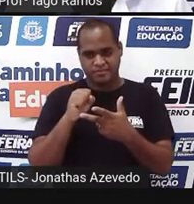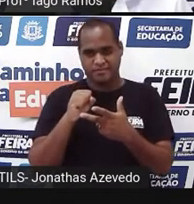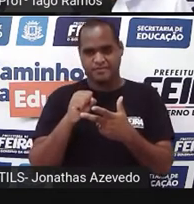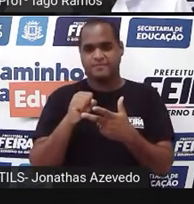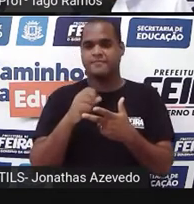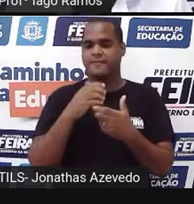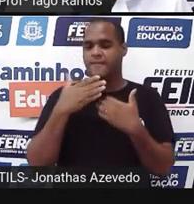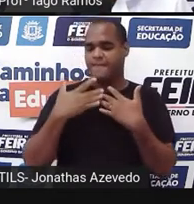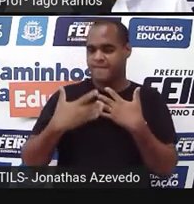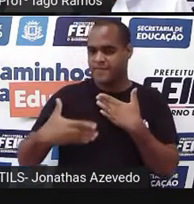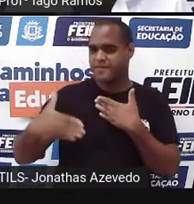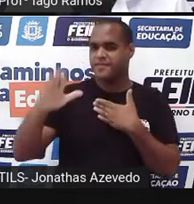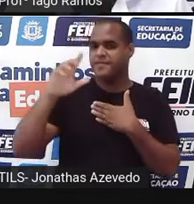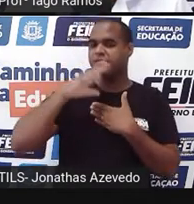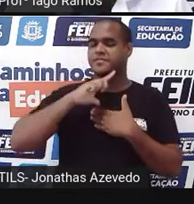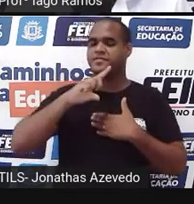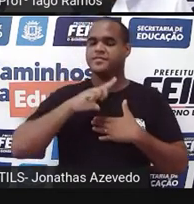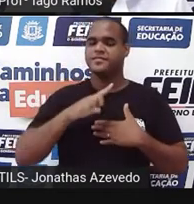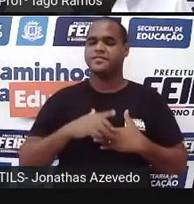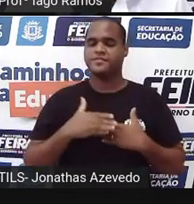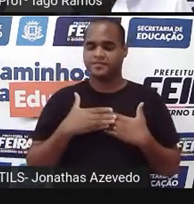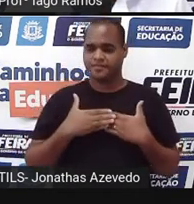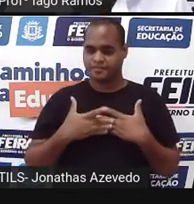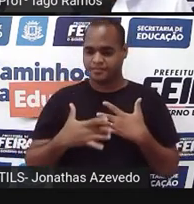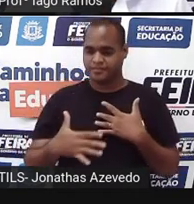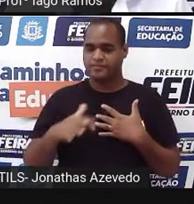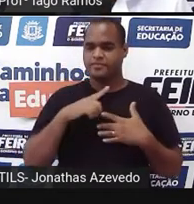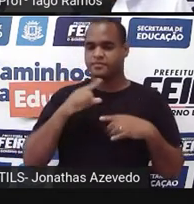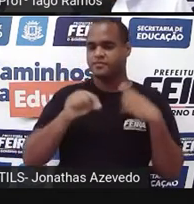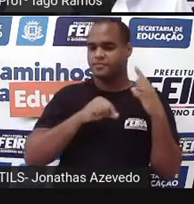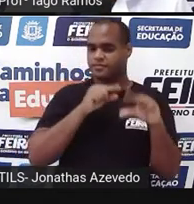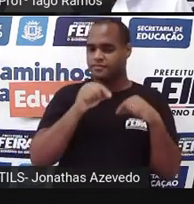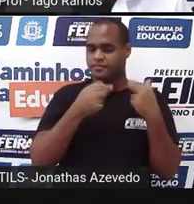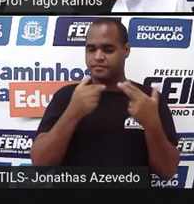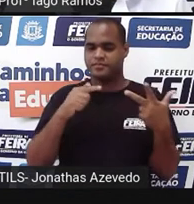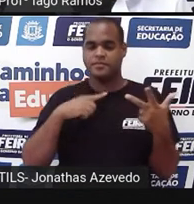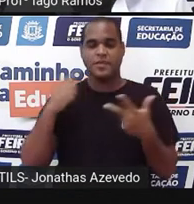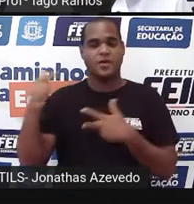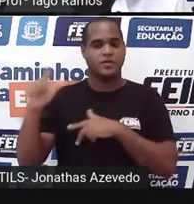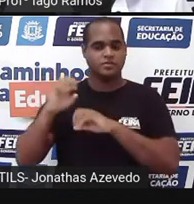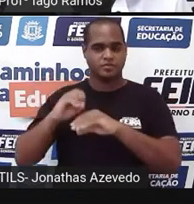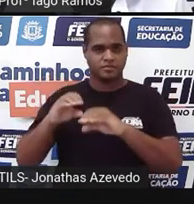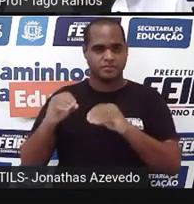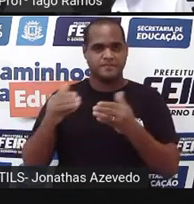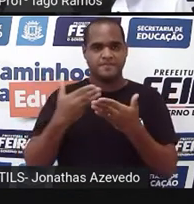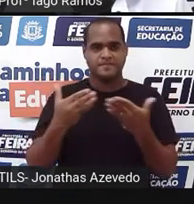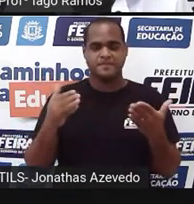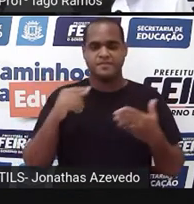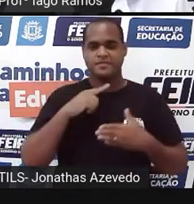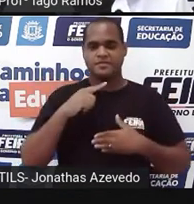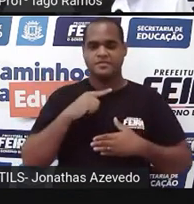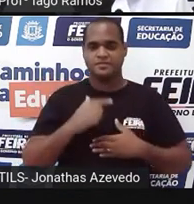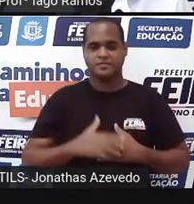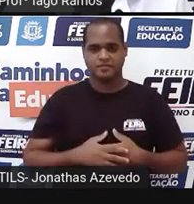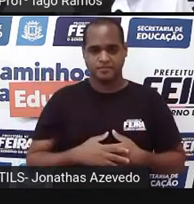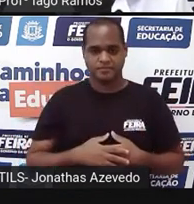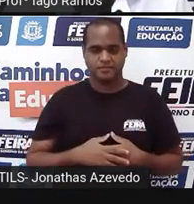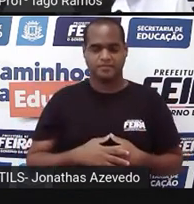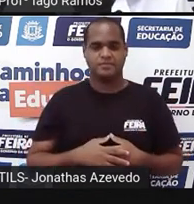aqui eu vou avançar porque a gente fez isso com muito detalhes em uma outra Oi e aí ó